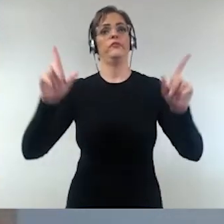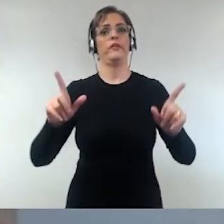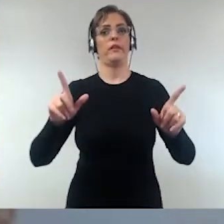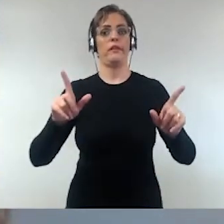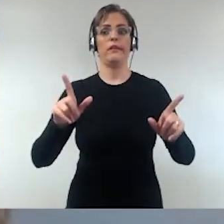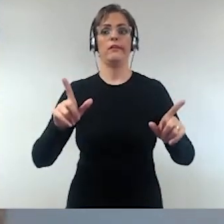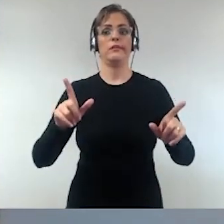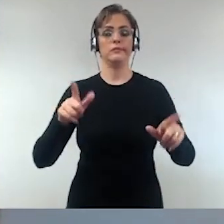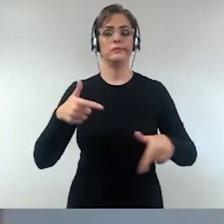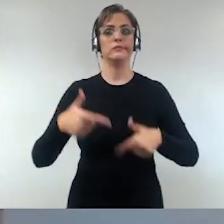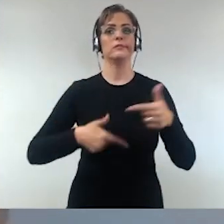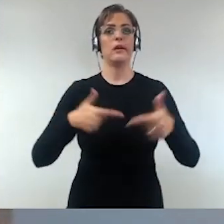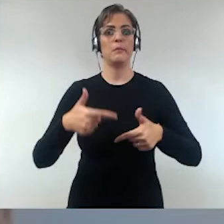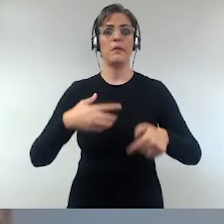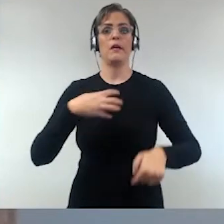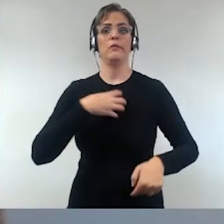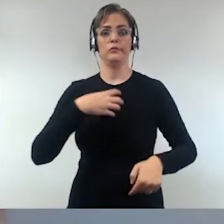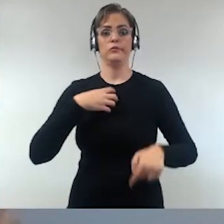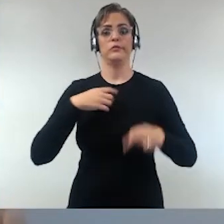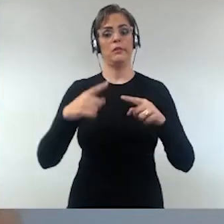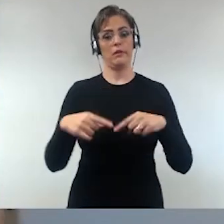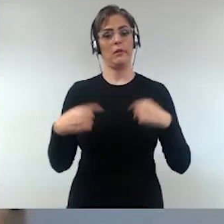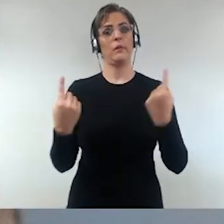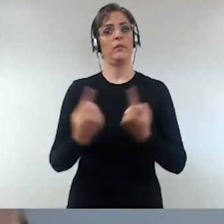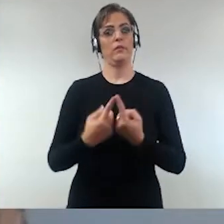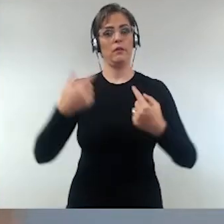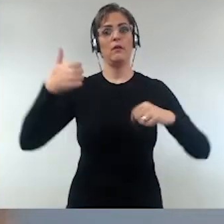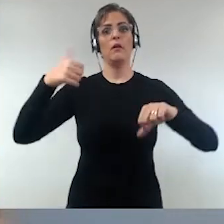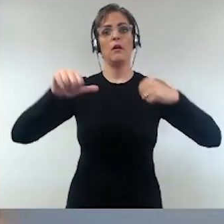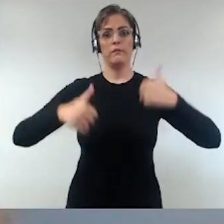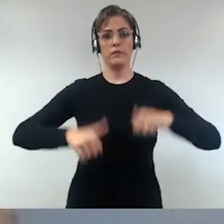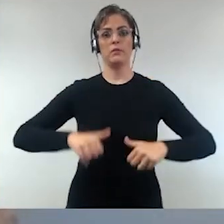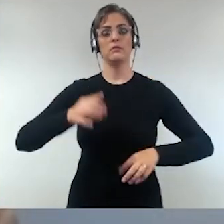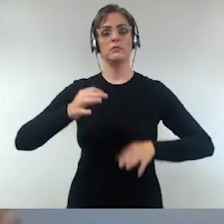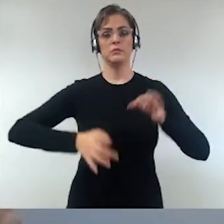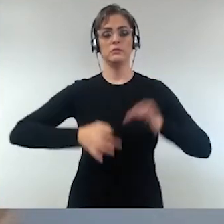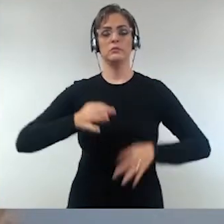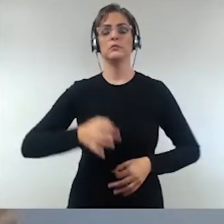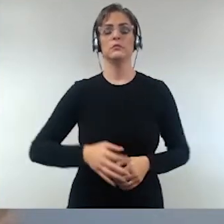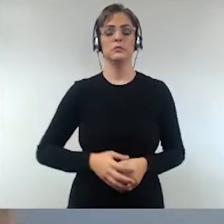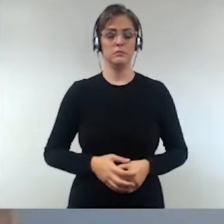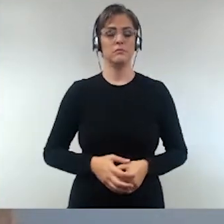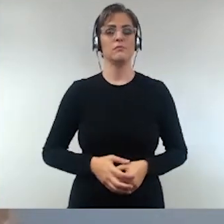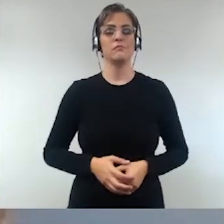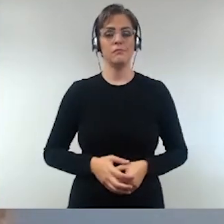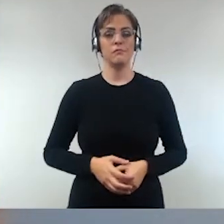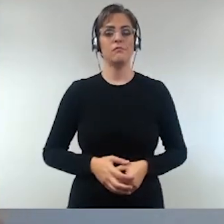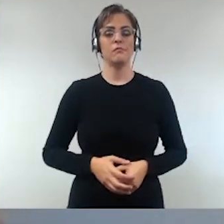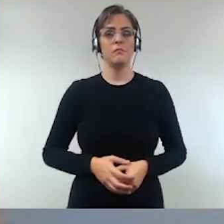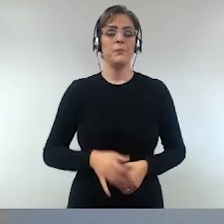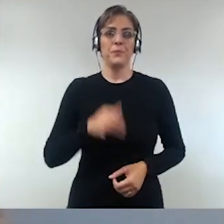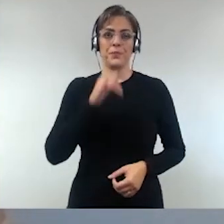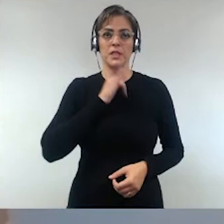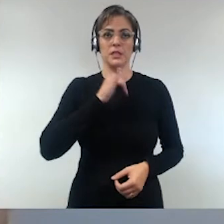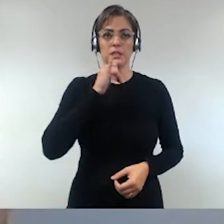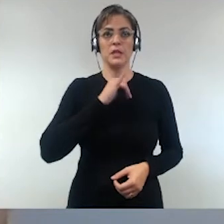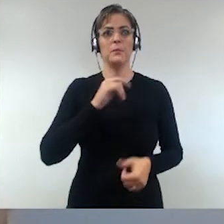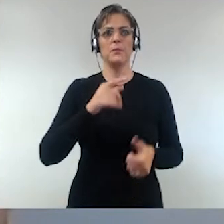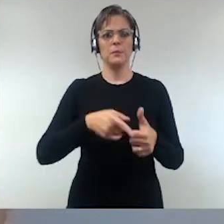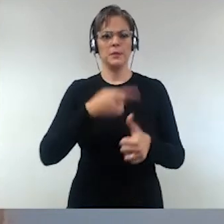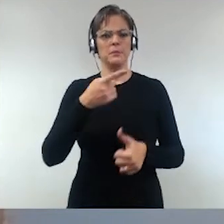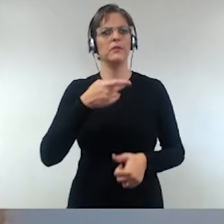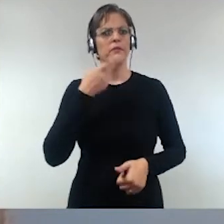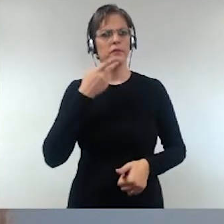operandi das sessões de julgamento. E aí tem vários aspectos interessantes. O primeiro, que até foi